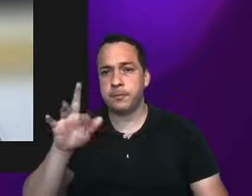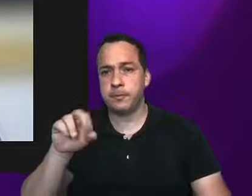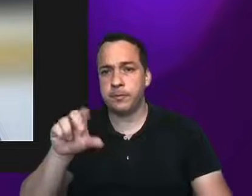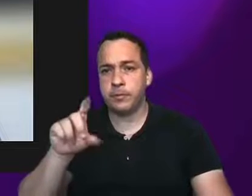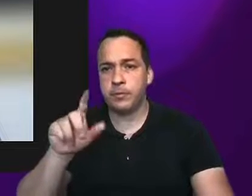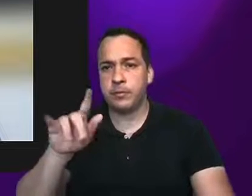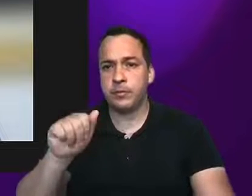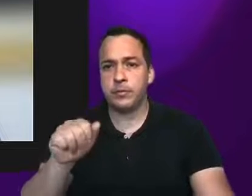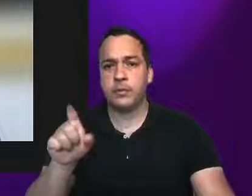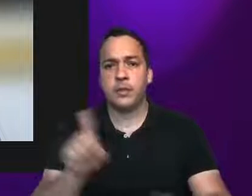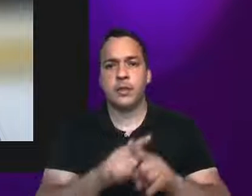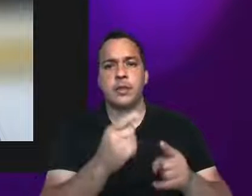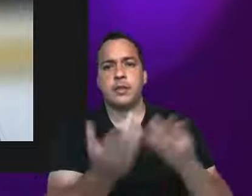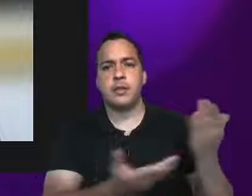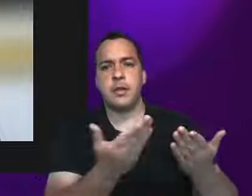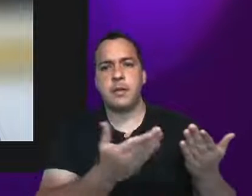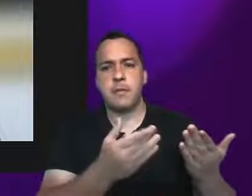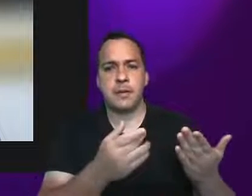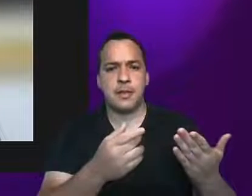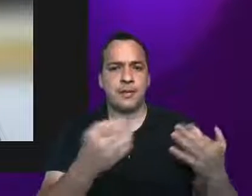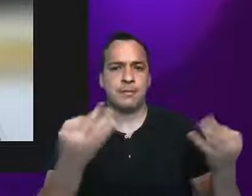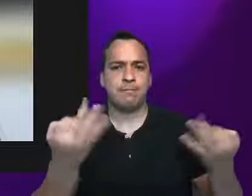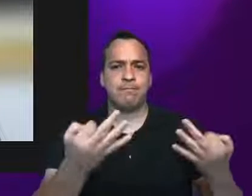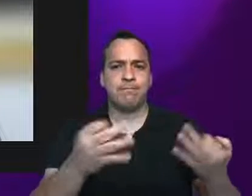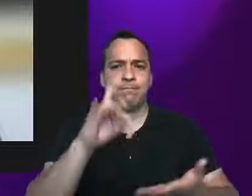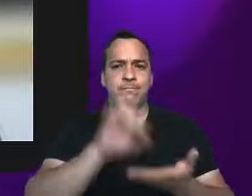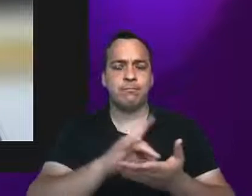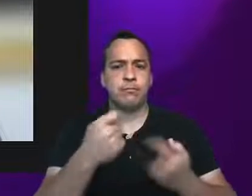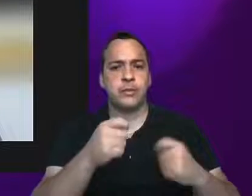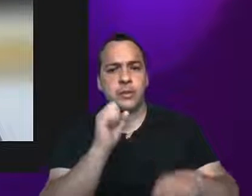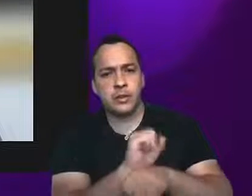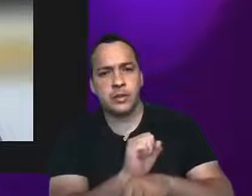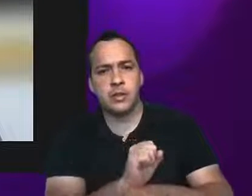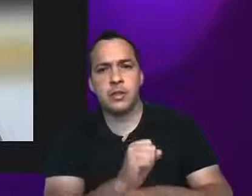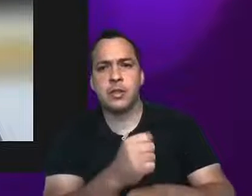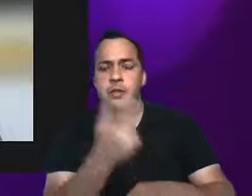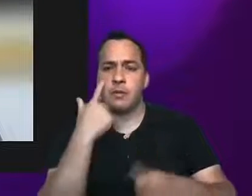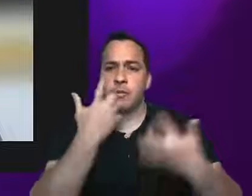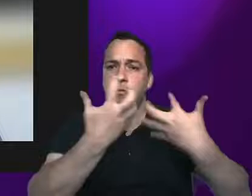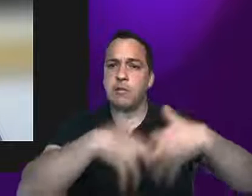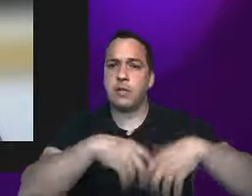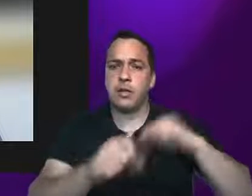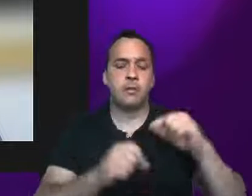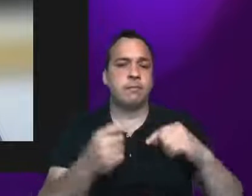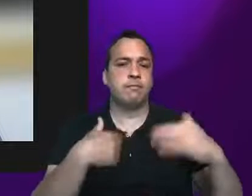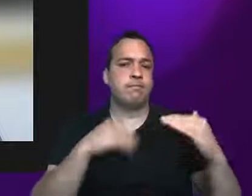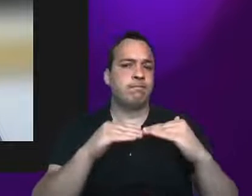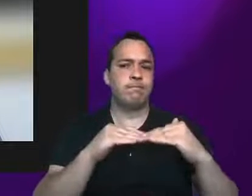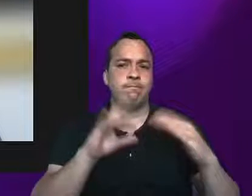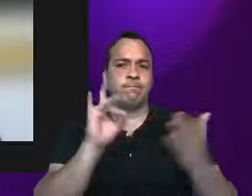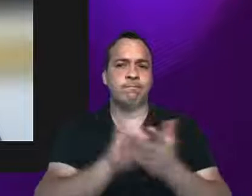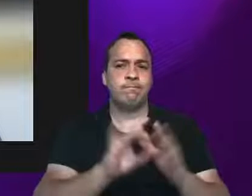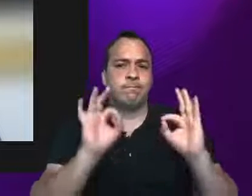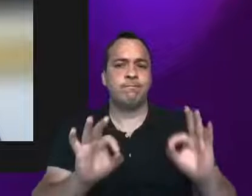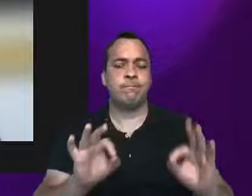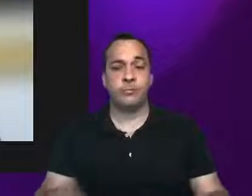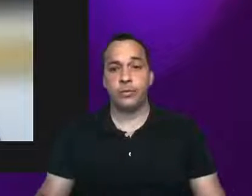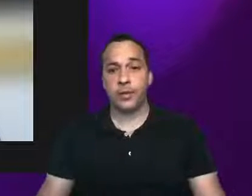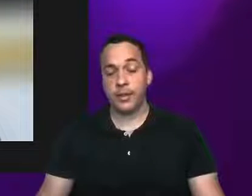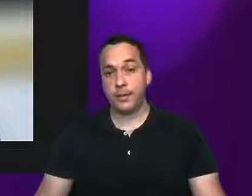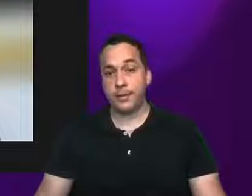eu acho que a gente precisa ter mais tempo para parar e fazer toda essa discussão. Eu concordo plenamente com você.